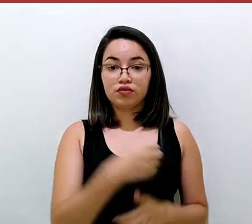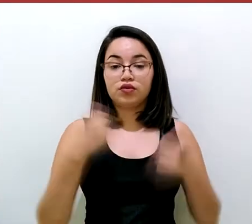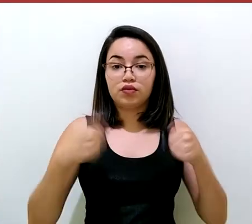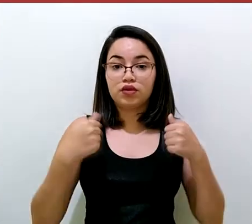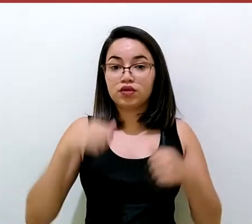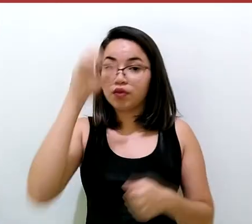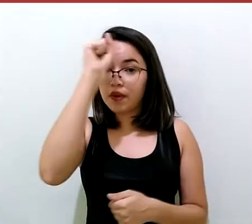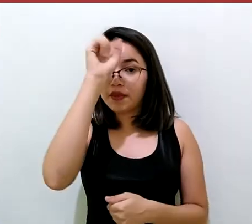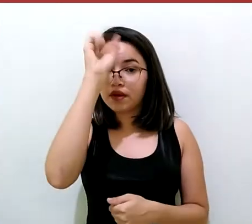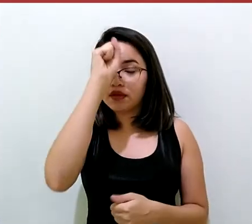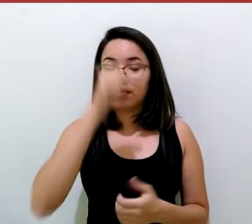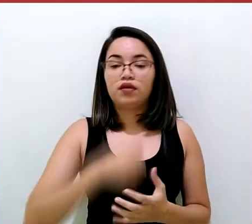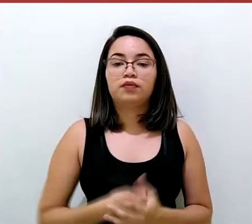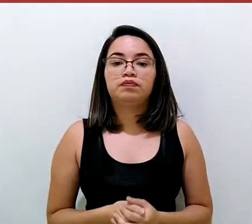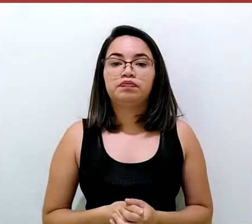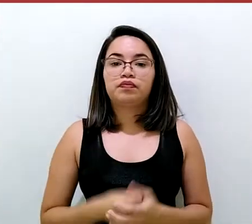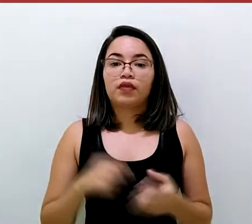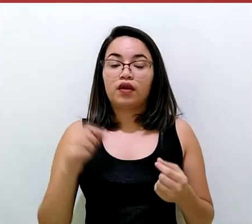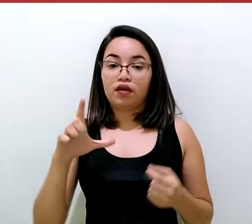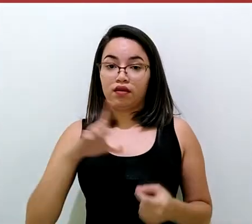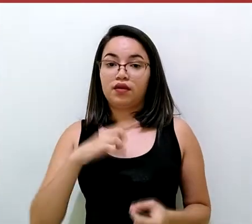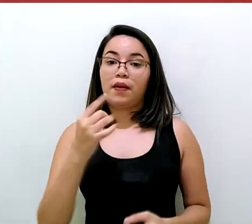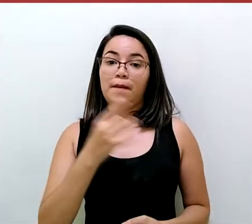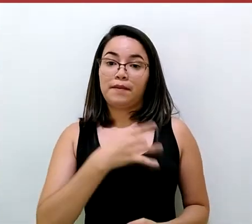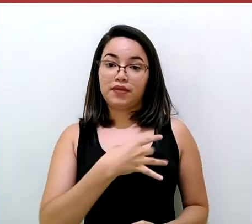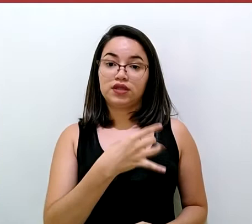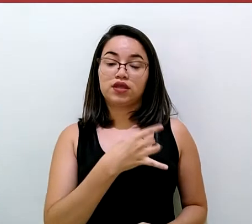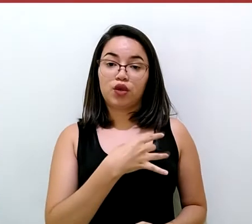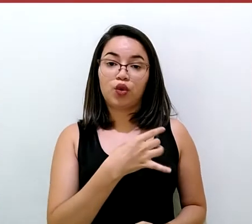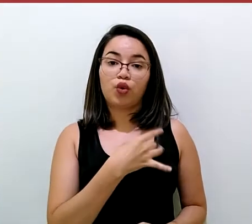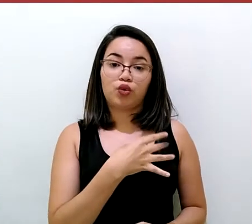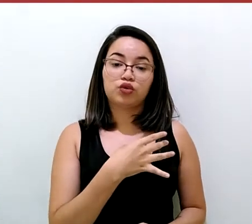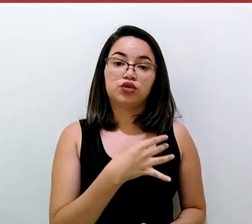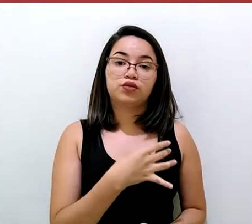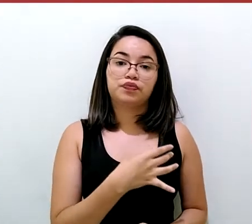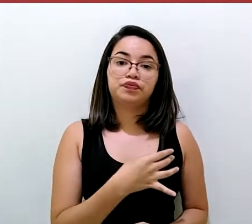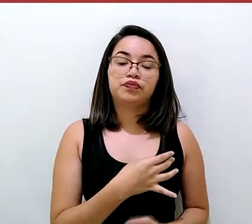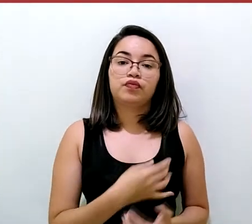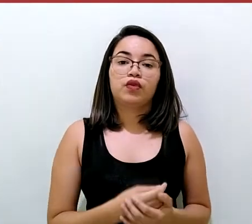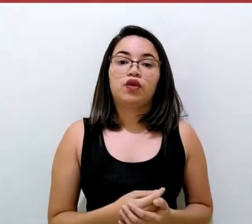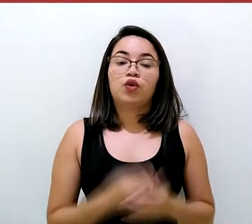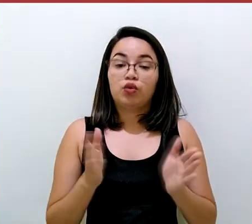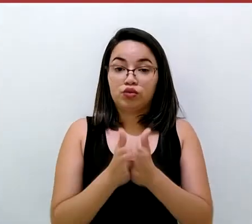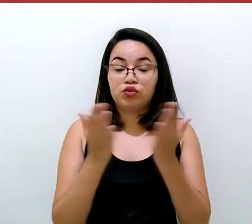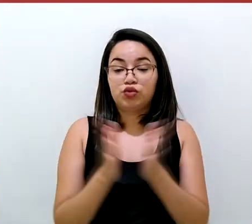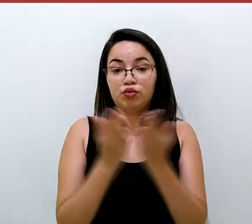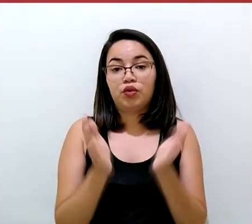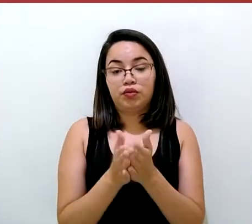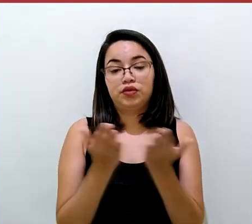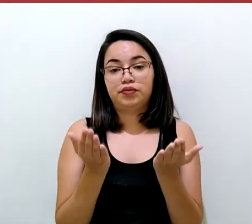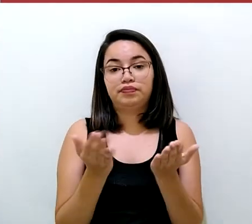filhos precisam aprender a exercer misericórdia com os pobres, com os